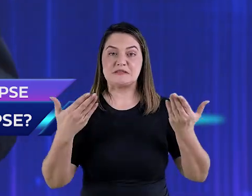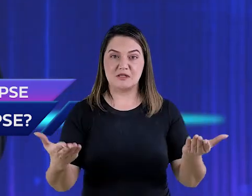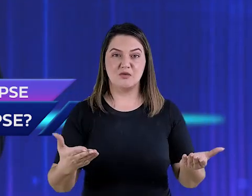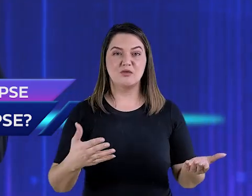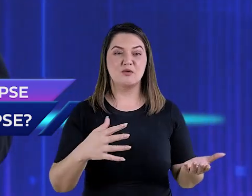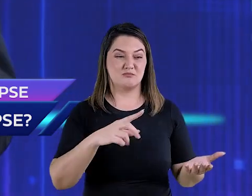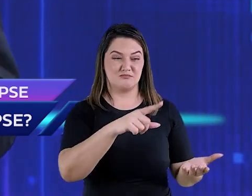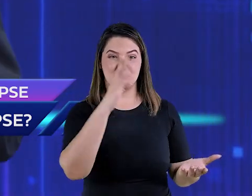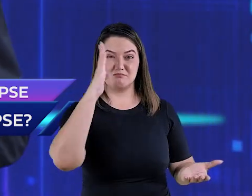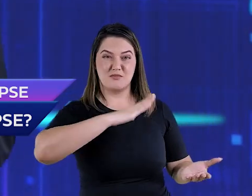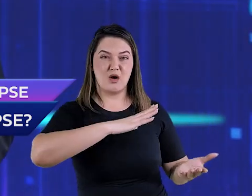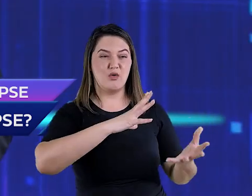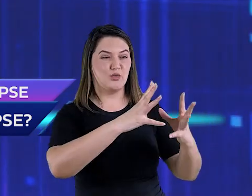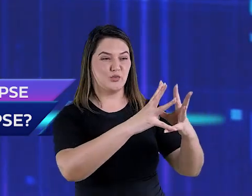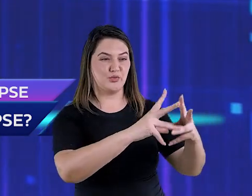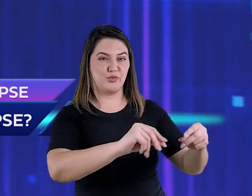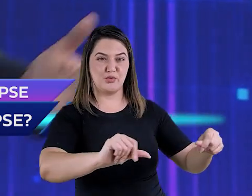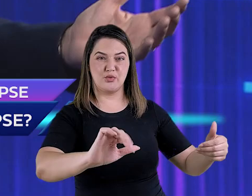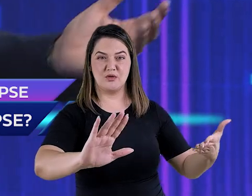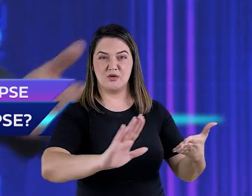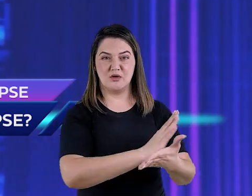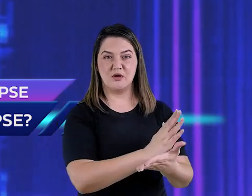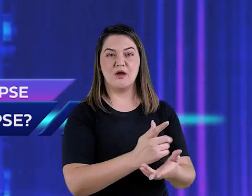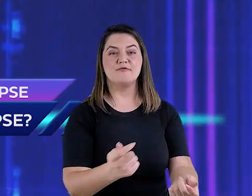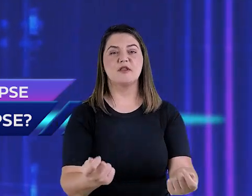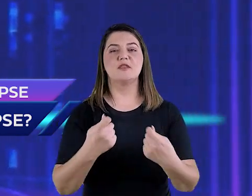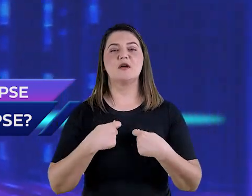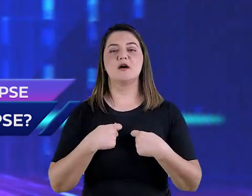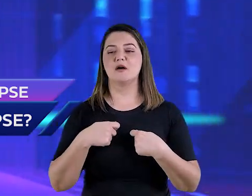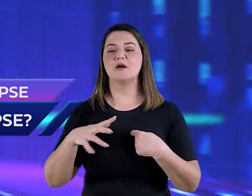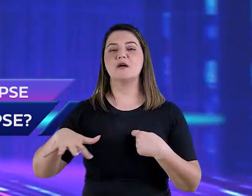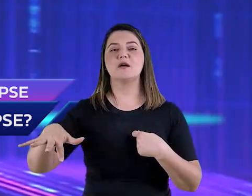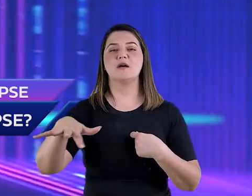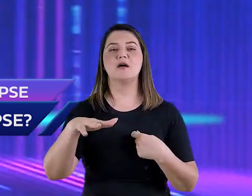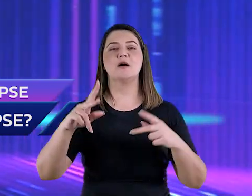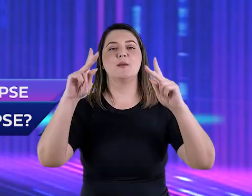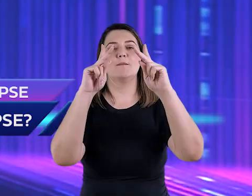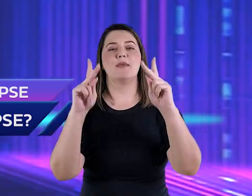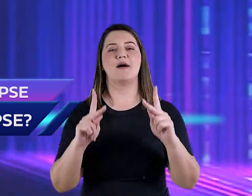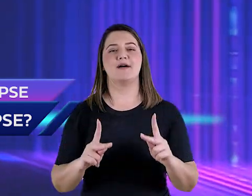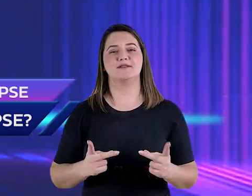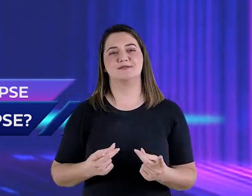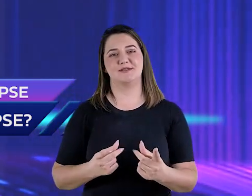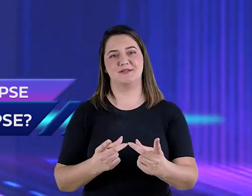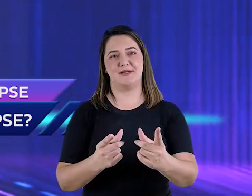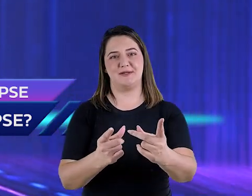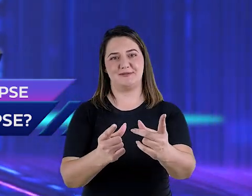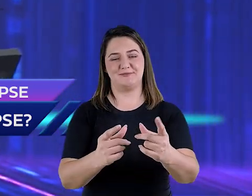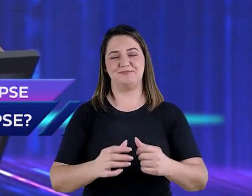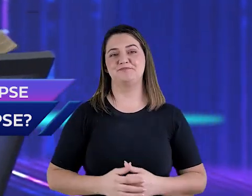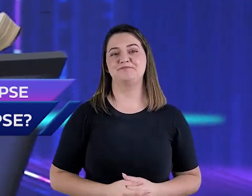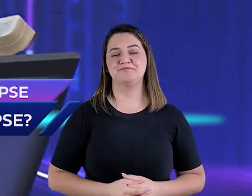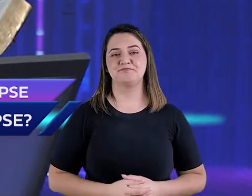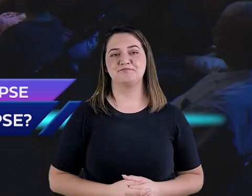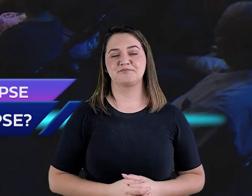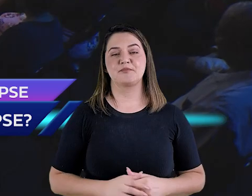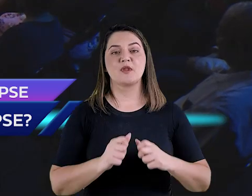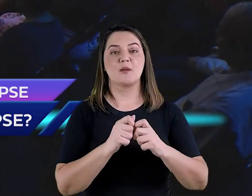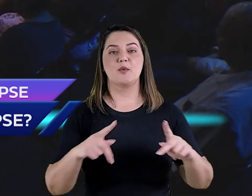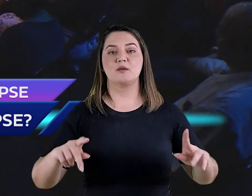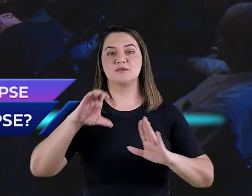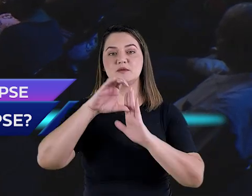a uma paz eterna. Eu amo os versos primeiros do capítulo 21 de